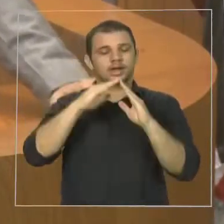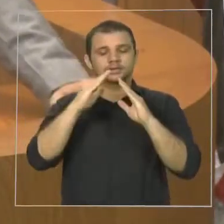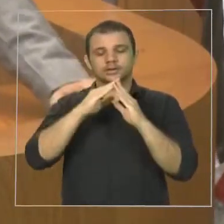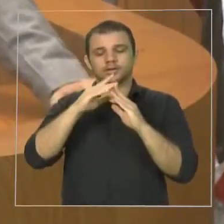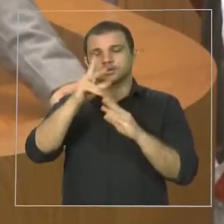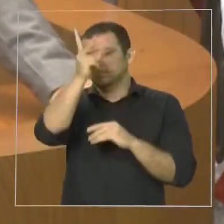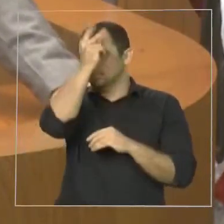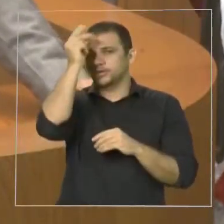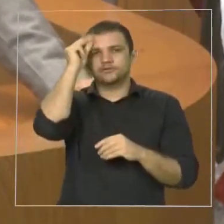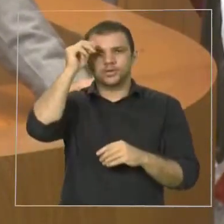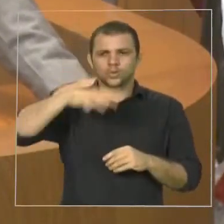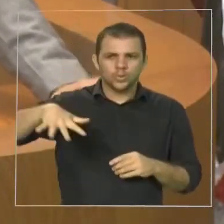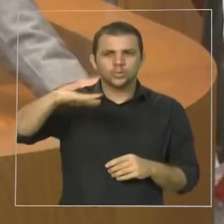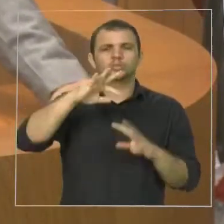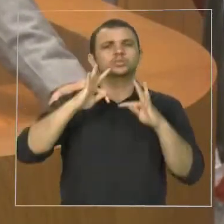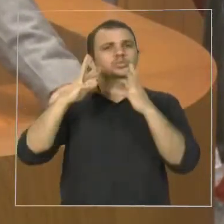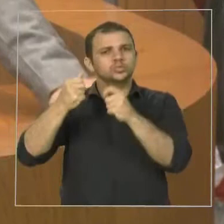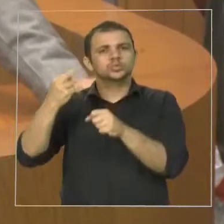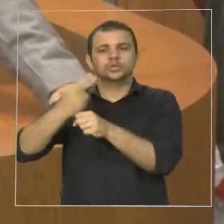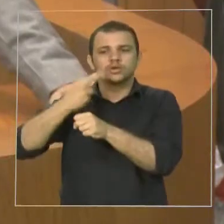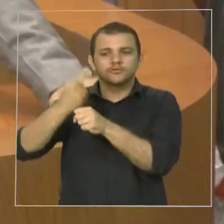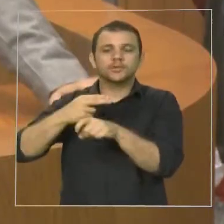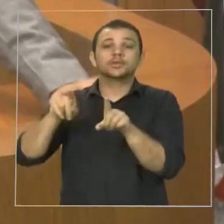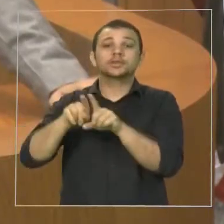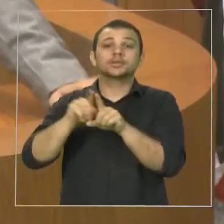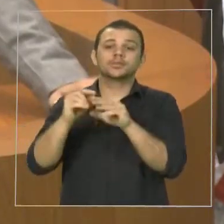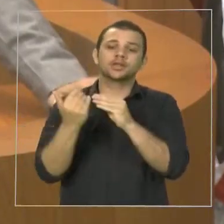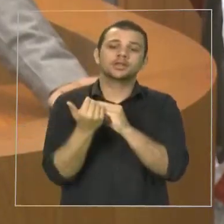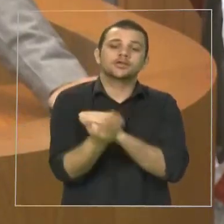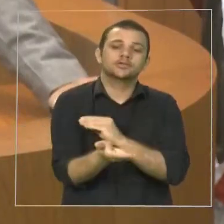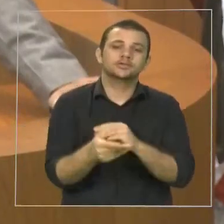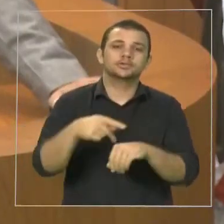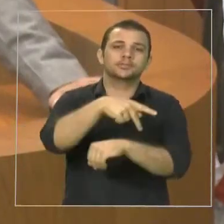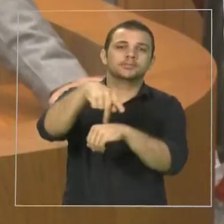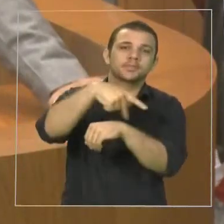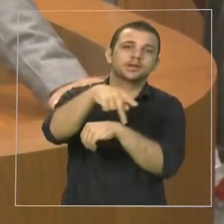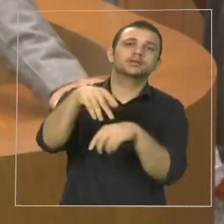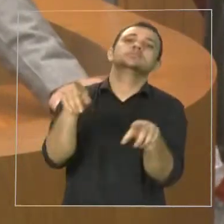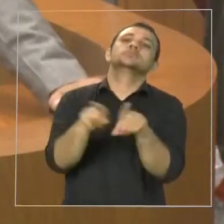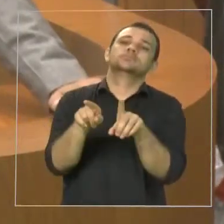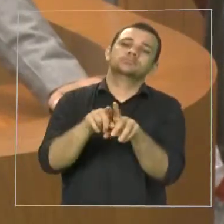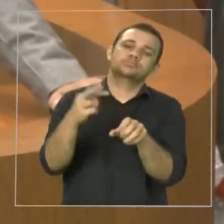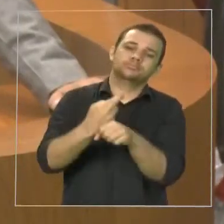à prefeitura, está sendo reformado todas as avenidas do